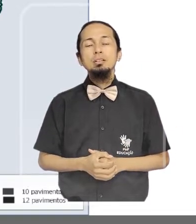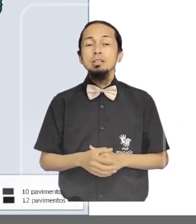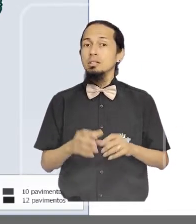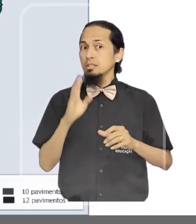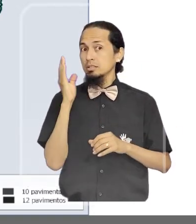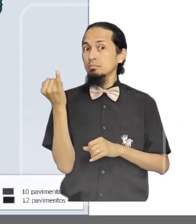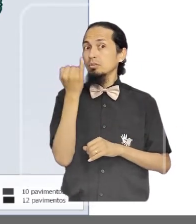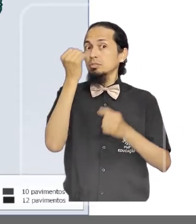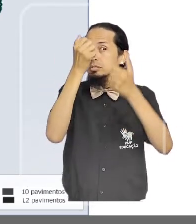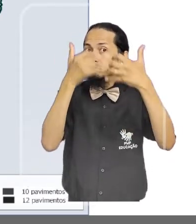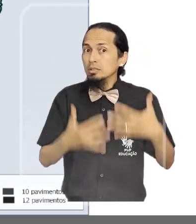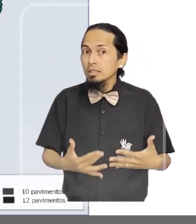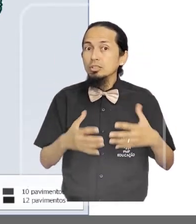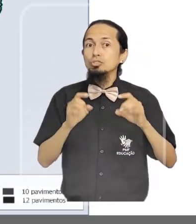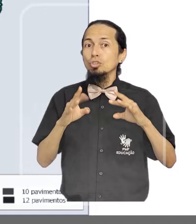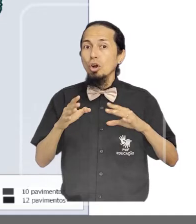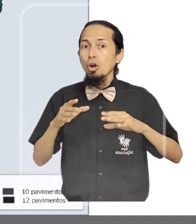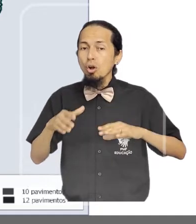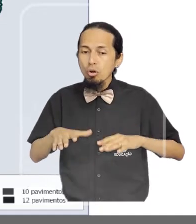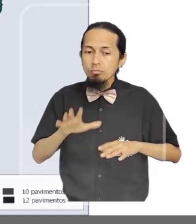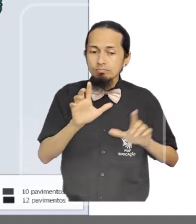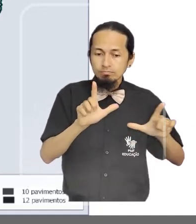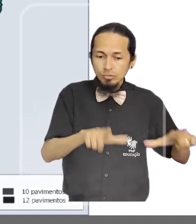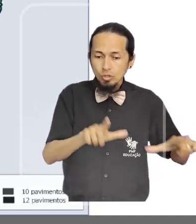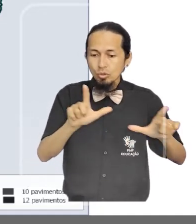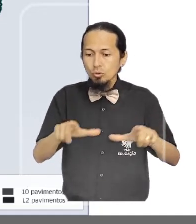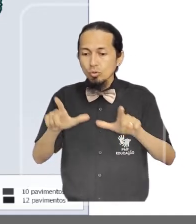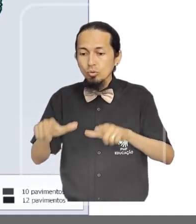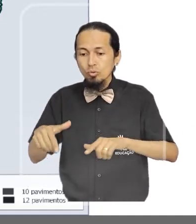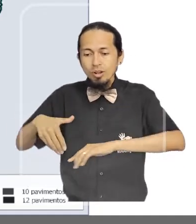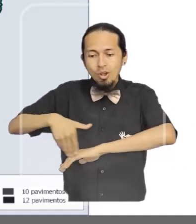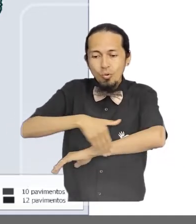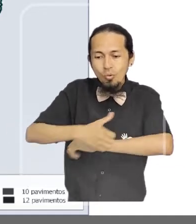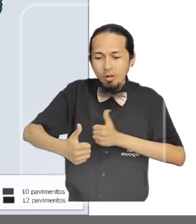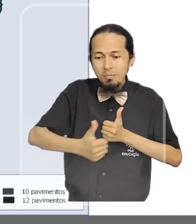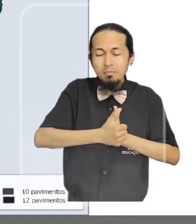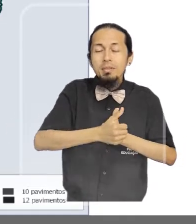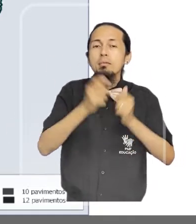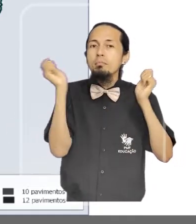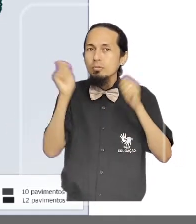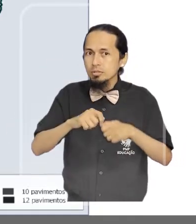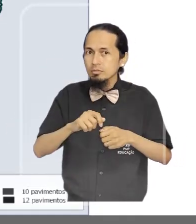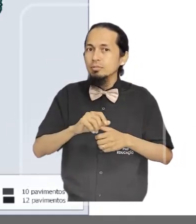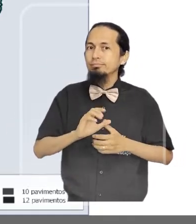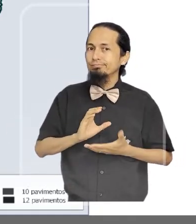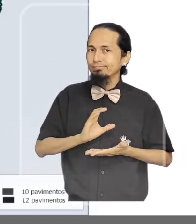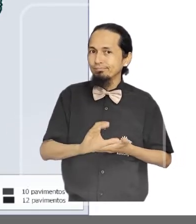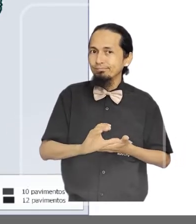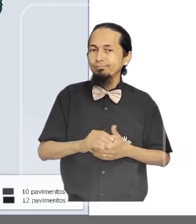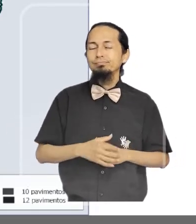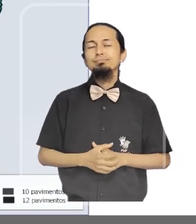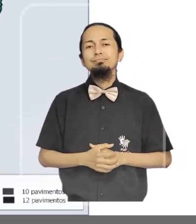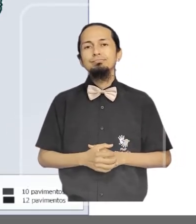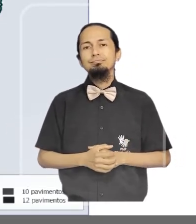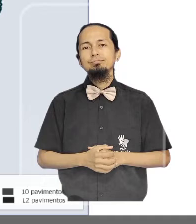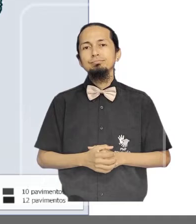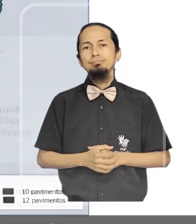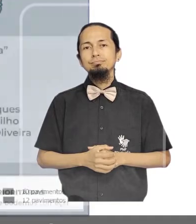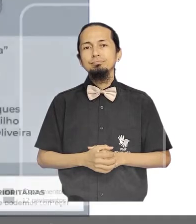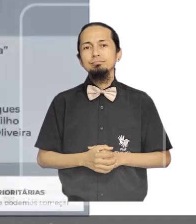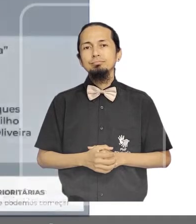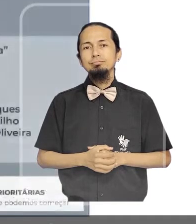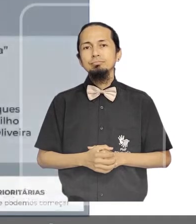ressaltar que apenas os lotes de frente para a via poderão ser contemplados com os incentivos.